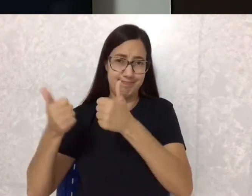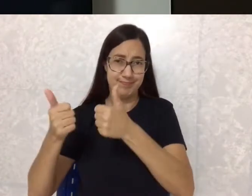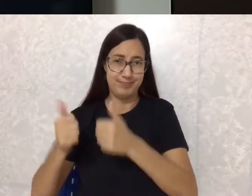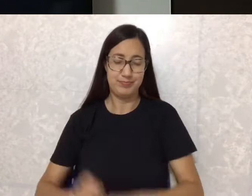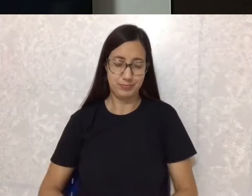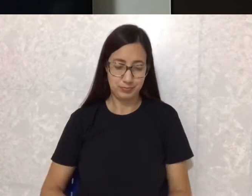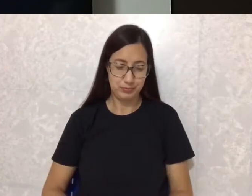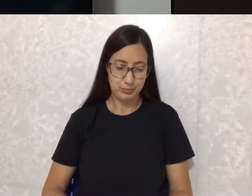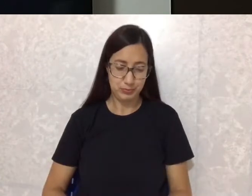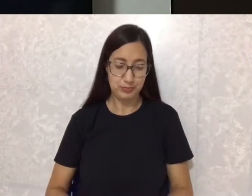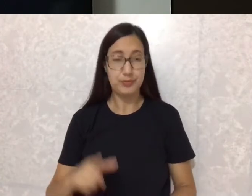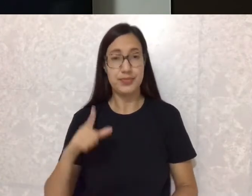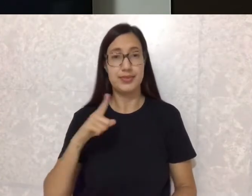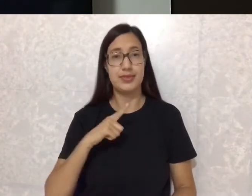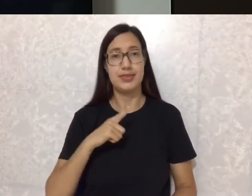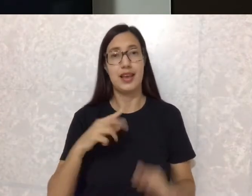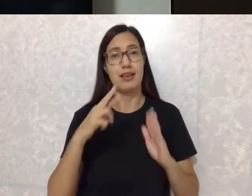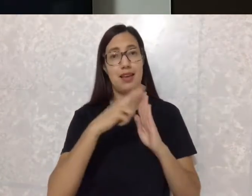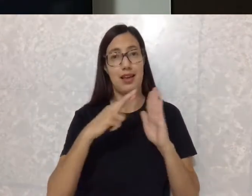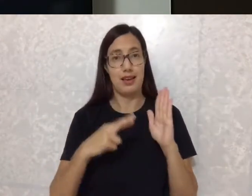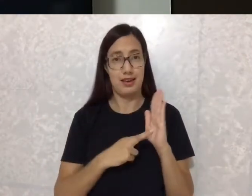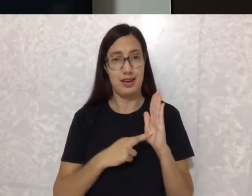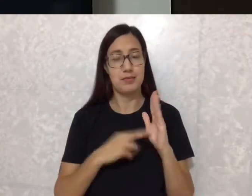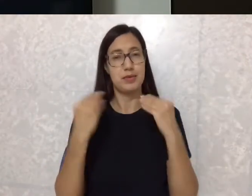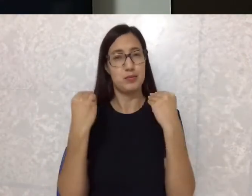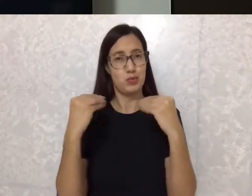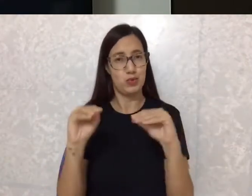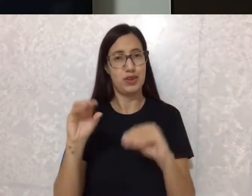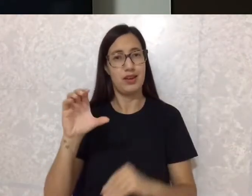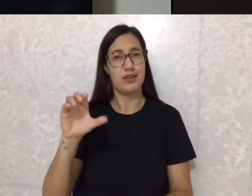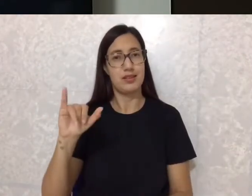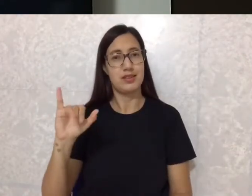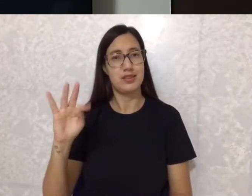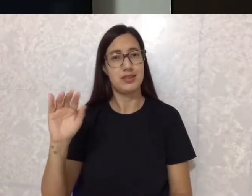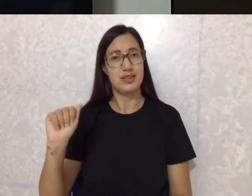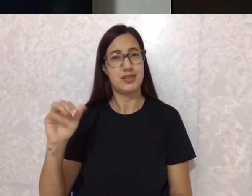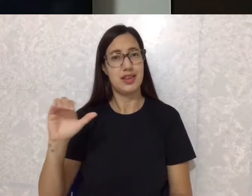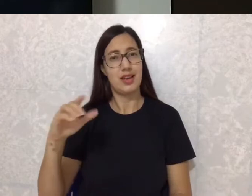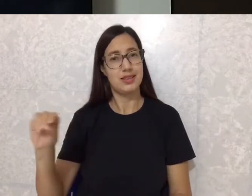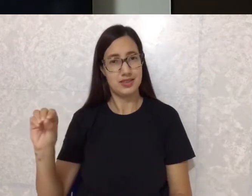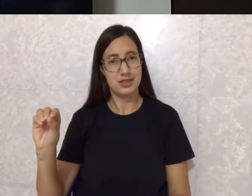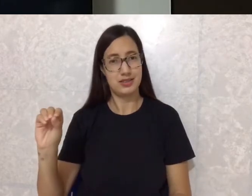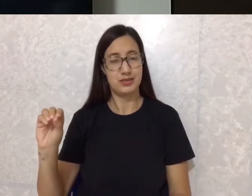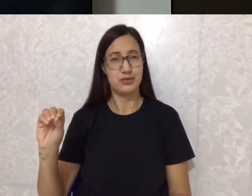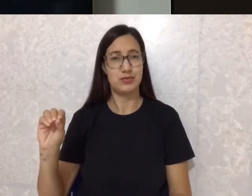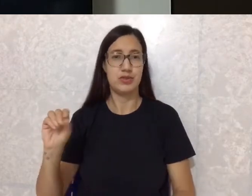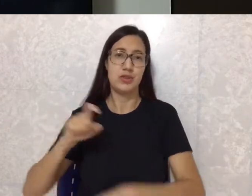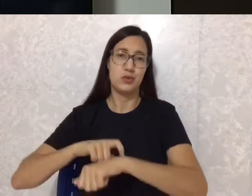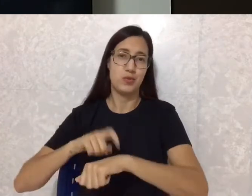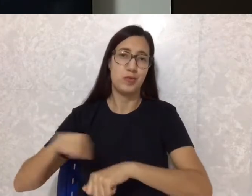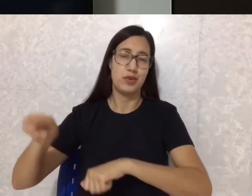existe norma para as citações, ou seja, para como você colocar essa chamada que você faz aos trabalhos que você leu durante o seu